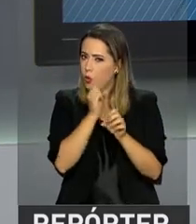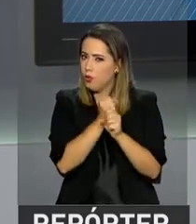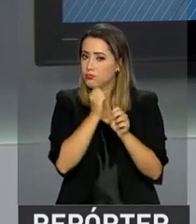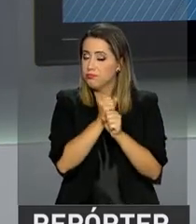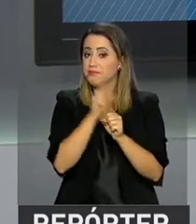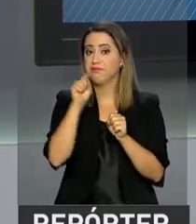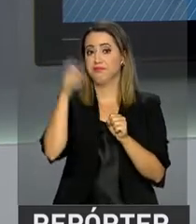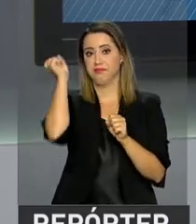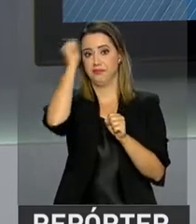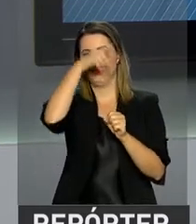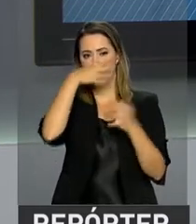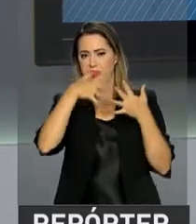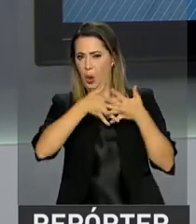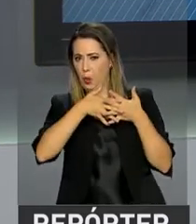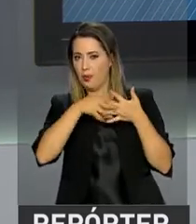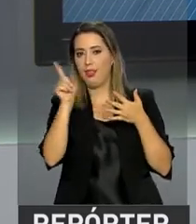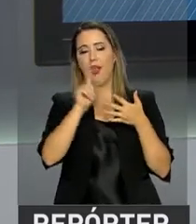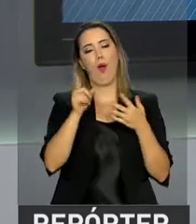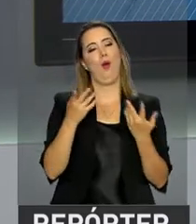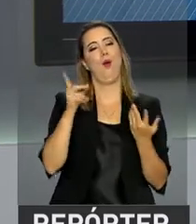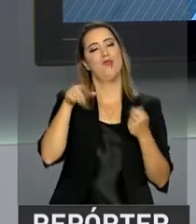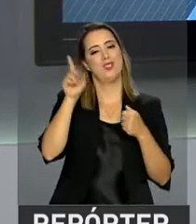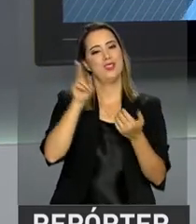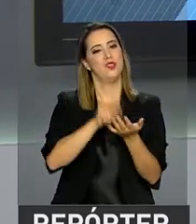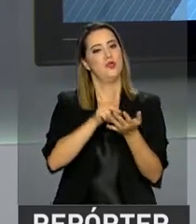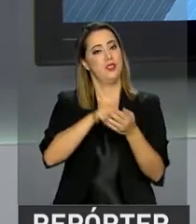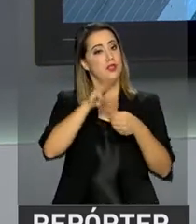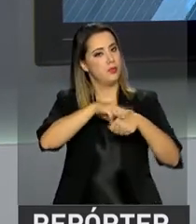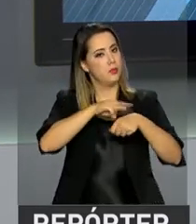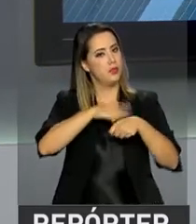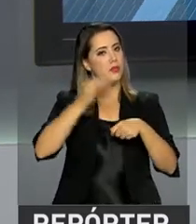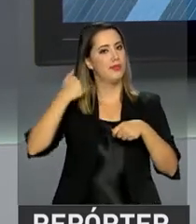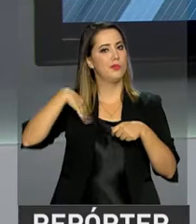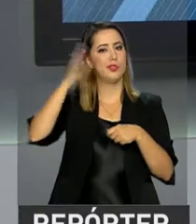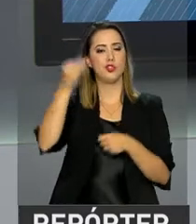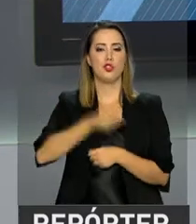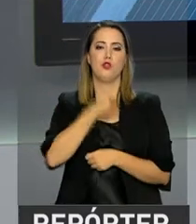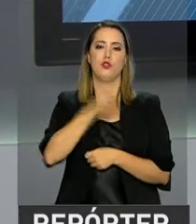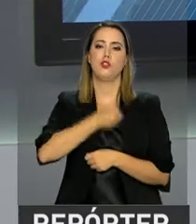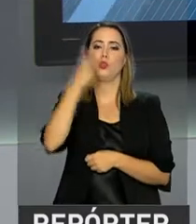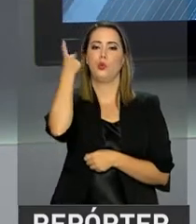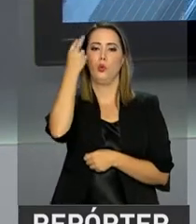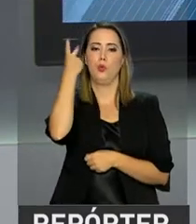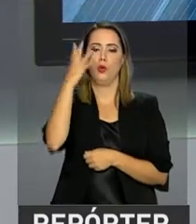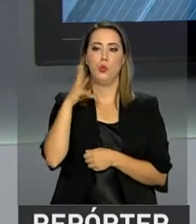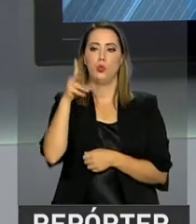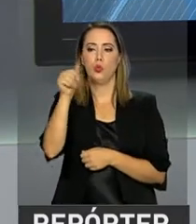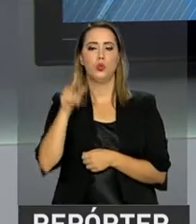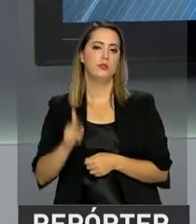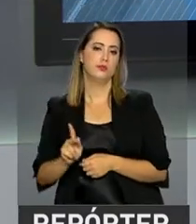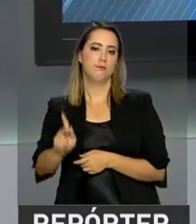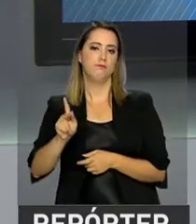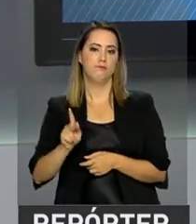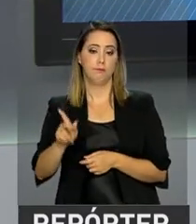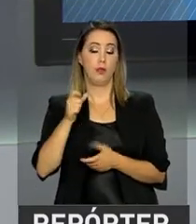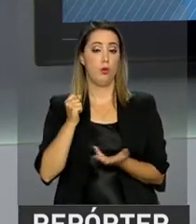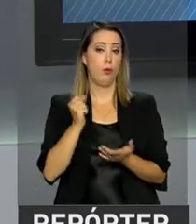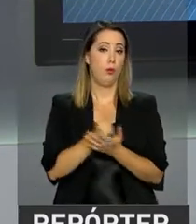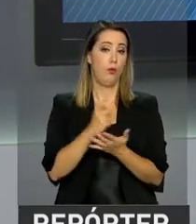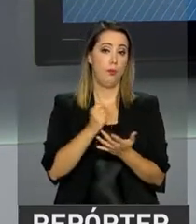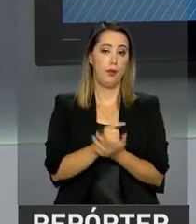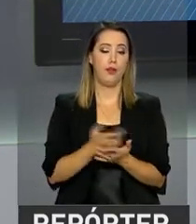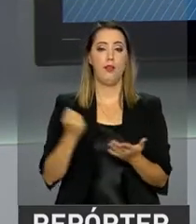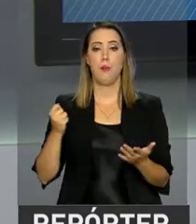mas a verdade é que a matemática está presente nos hábitos mais comuns do nosso dia a dia ao comprar um produto pagar uma conta e até